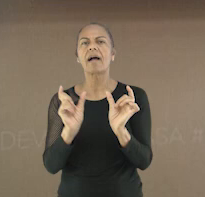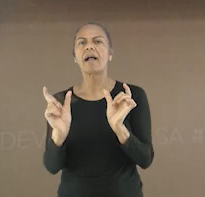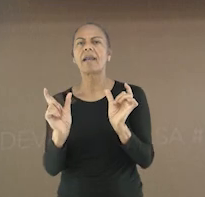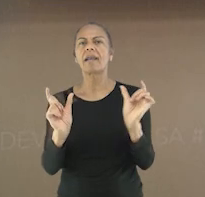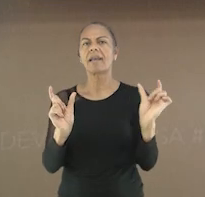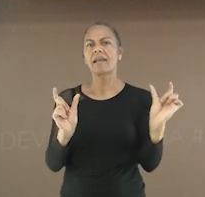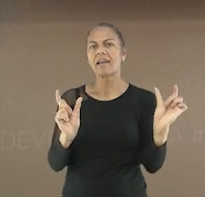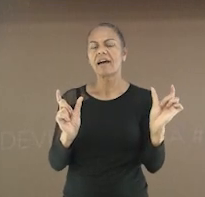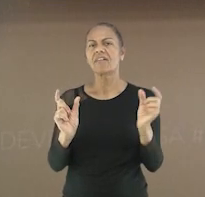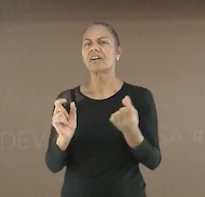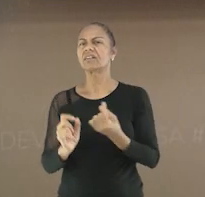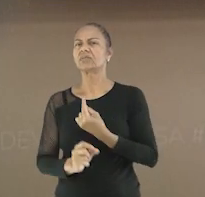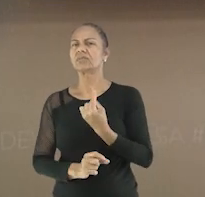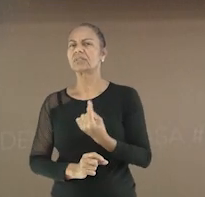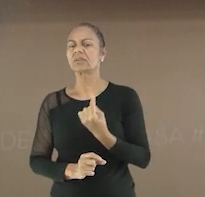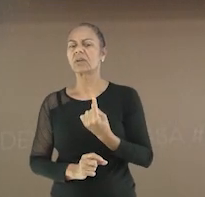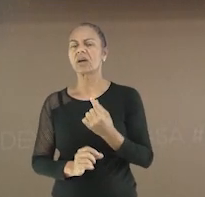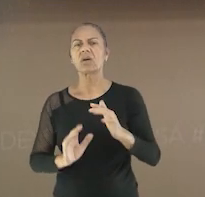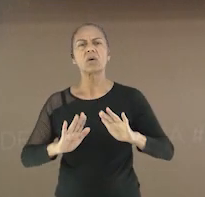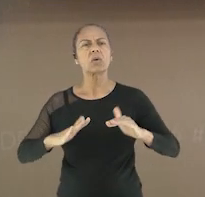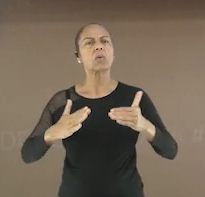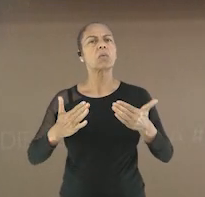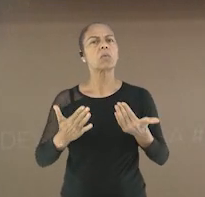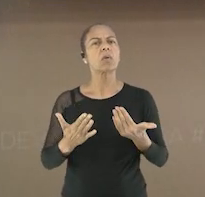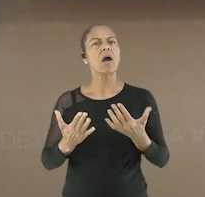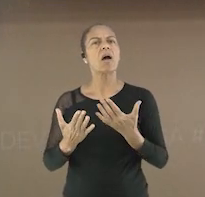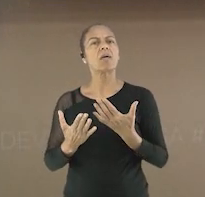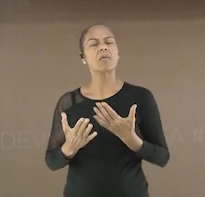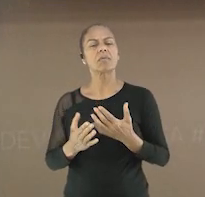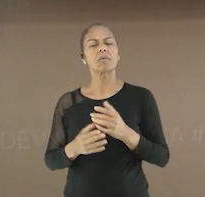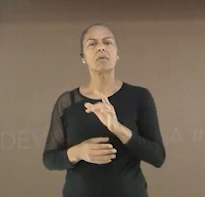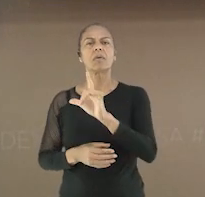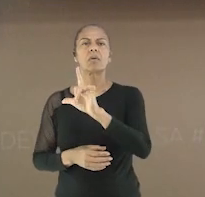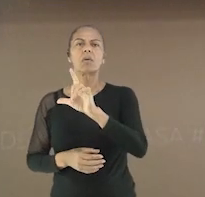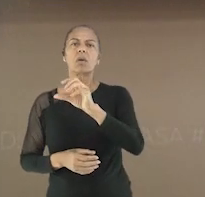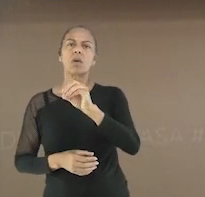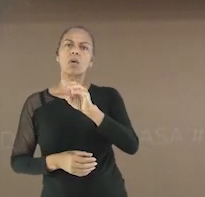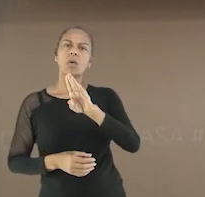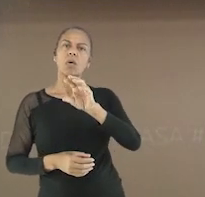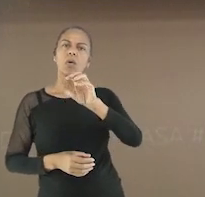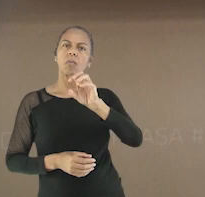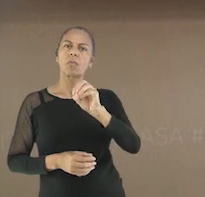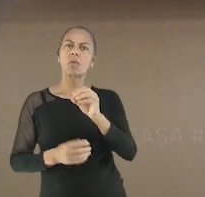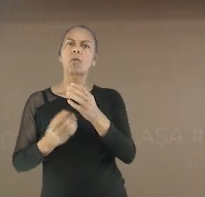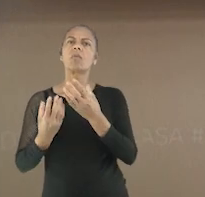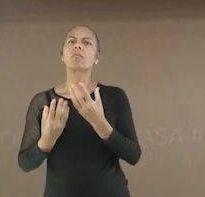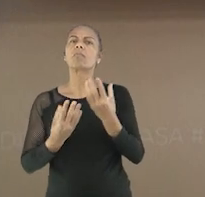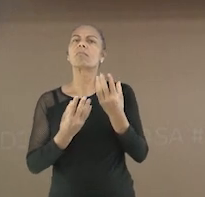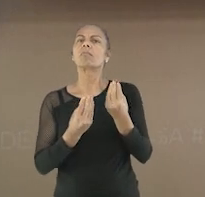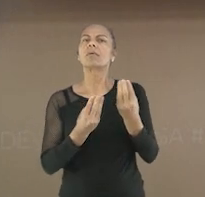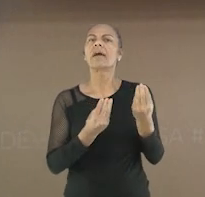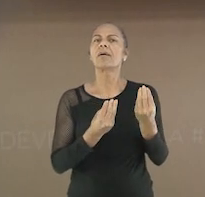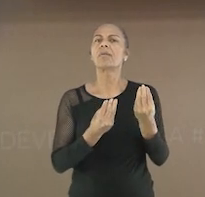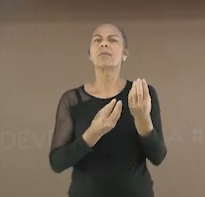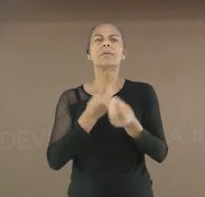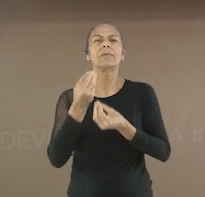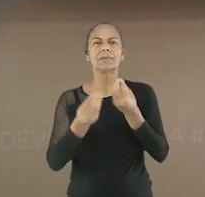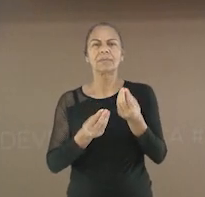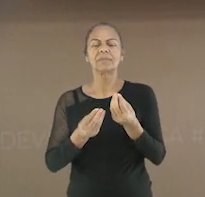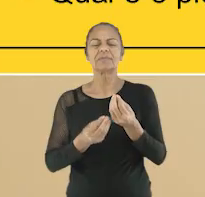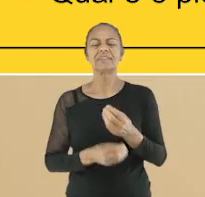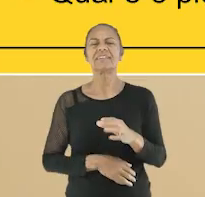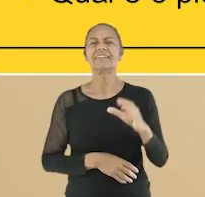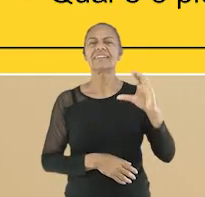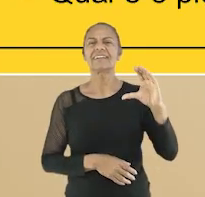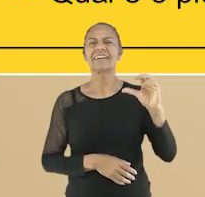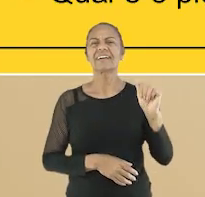singular. Qual é o plural de lobo e qual é o plural de cabra? Pense um pouco.